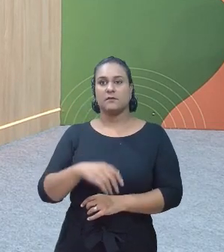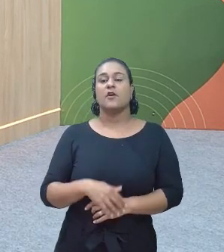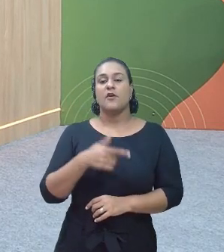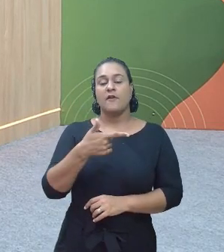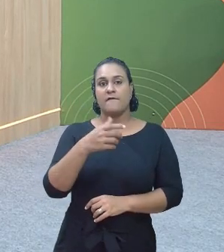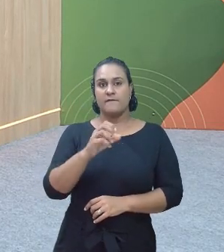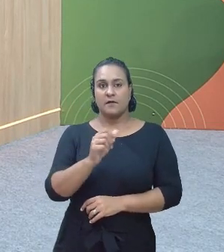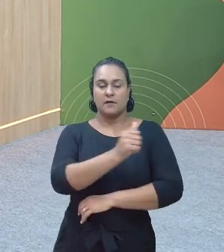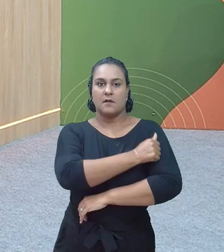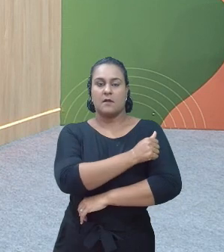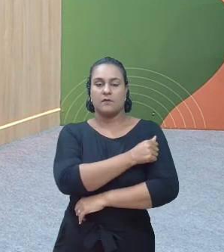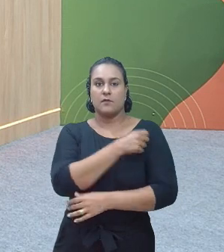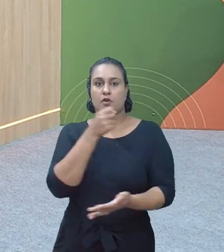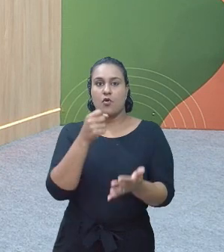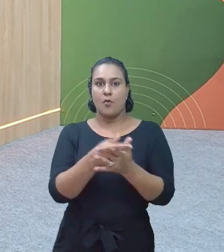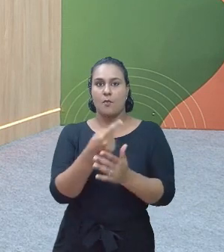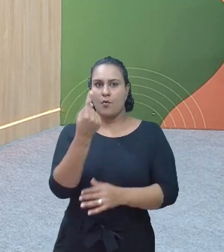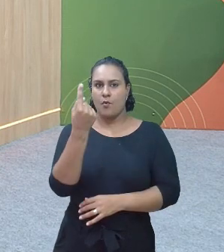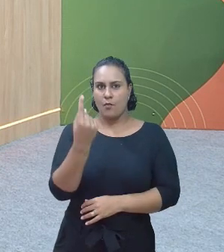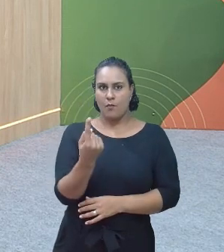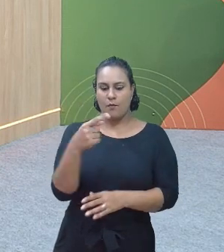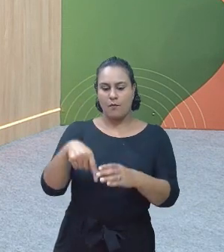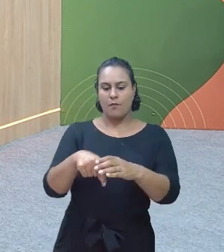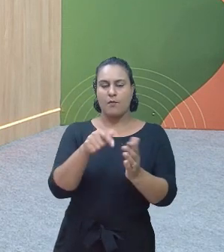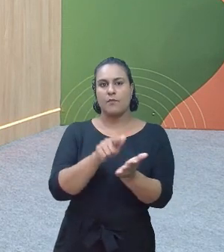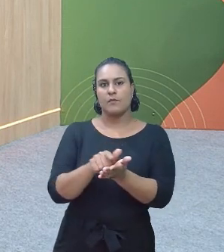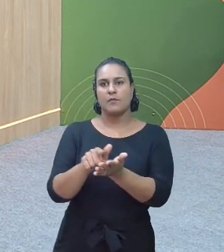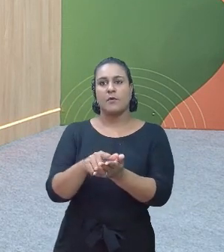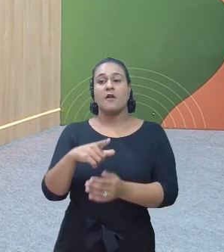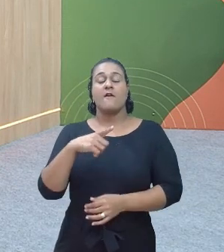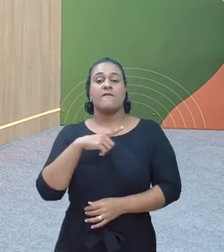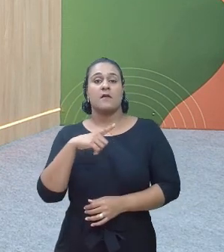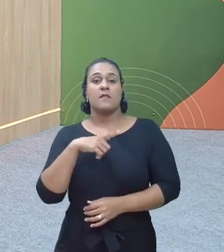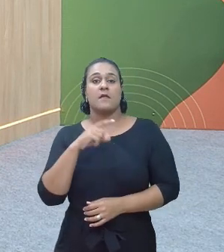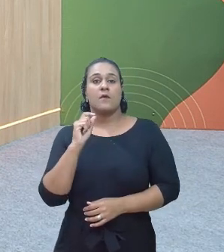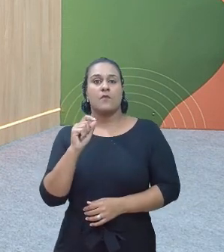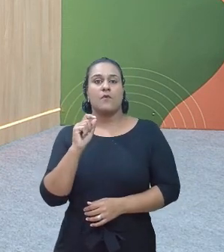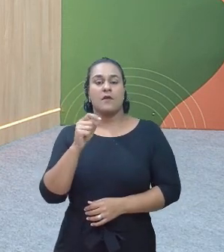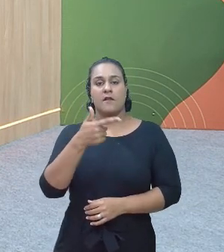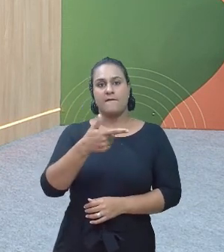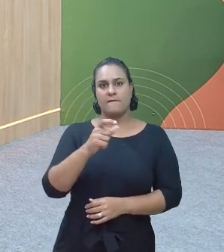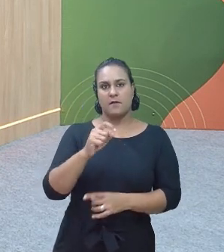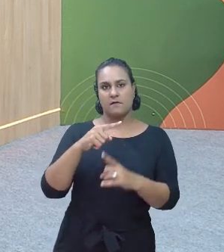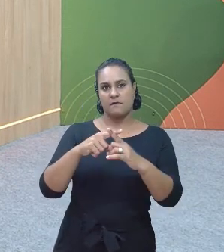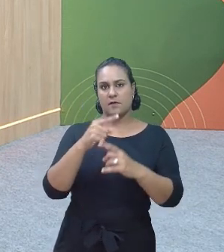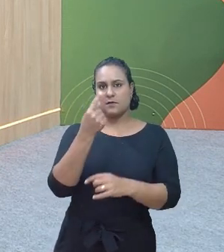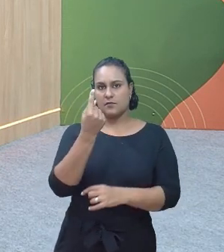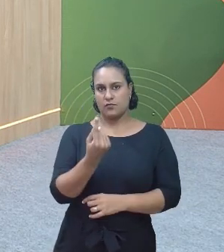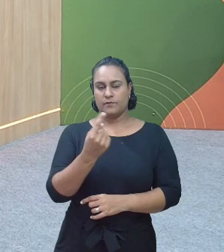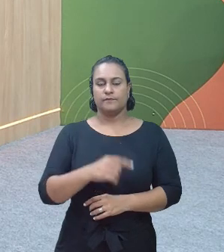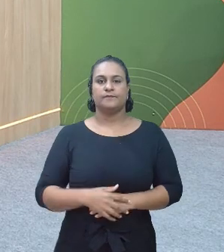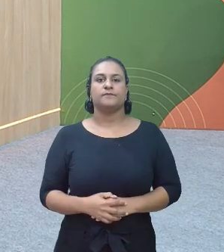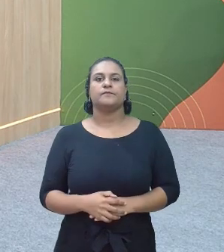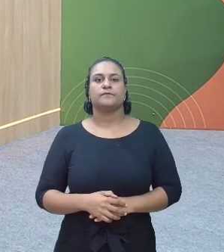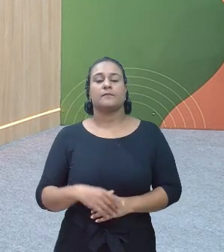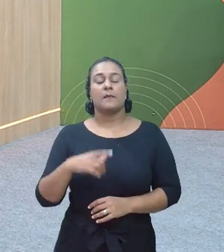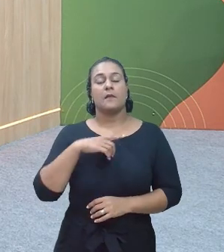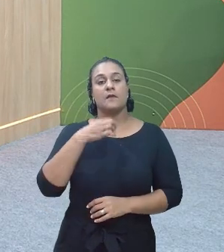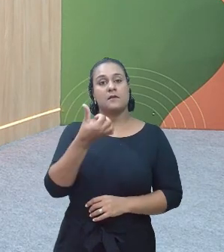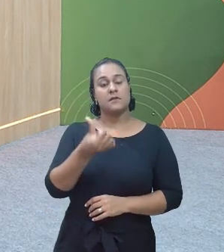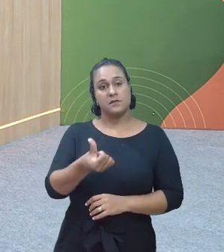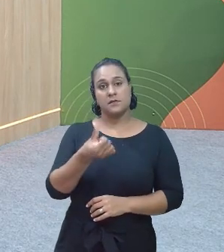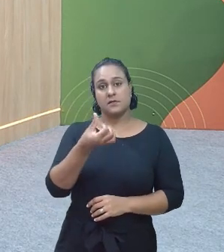que compraram um bilhete. Então, aqui a gente vai ter 20 vezes 1, 1 vezes 20, como está aqui. Eu tenho